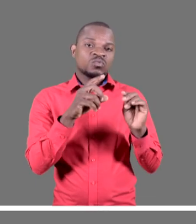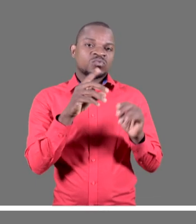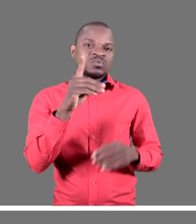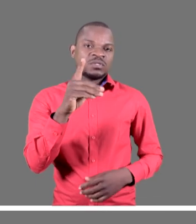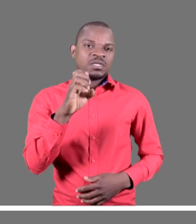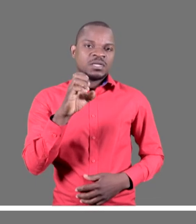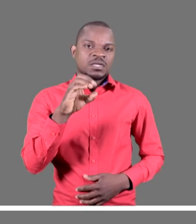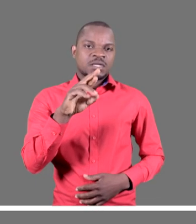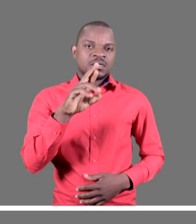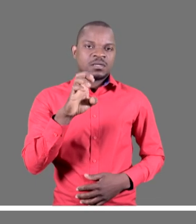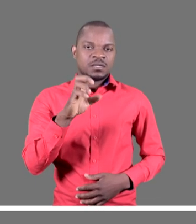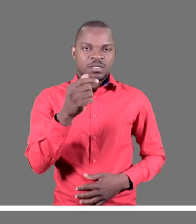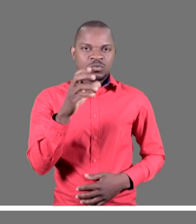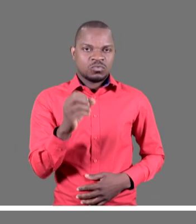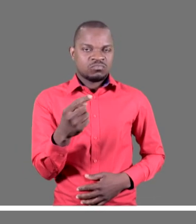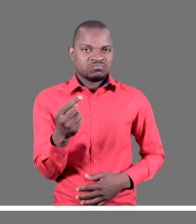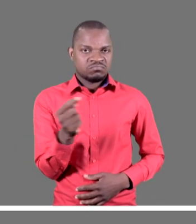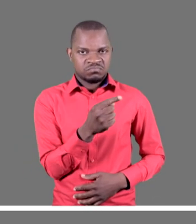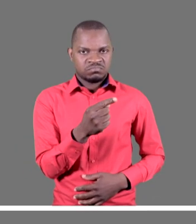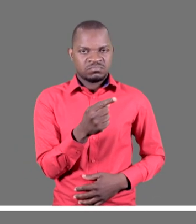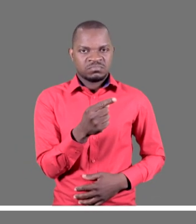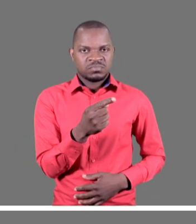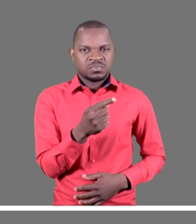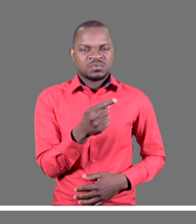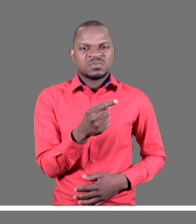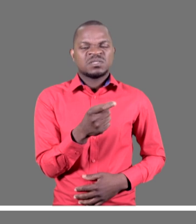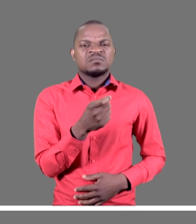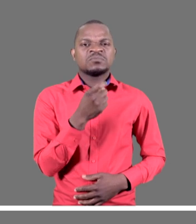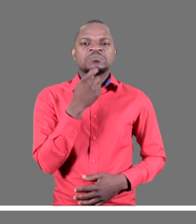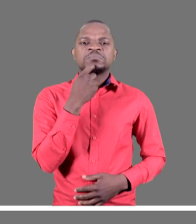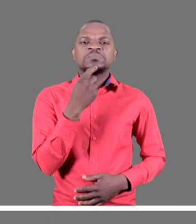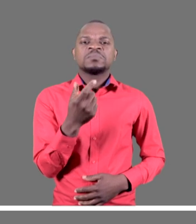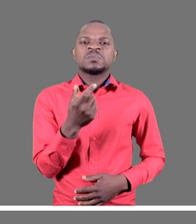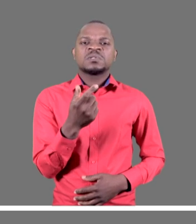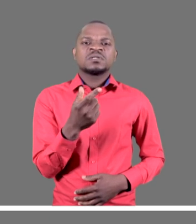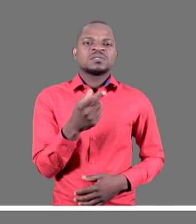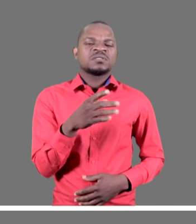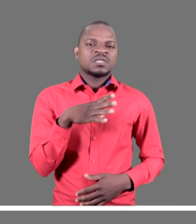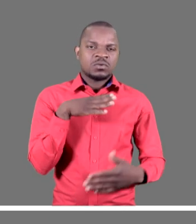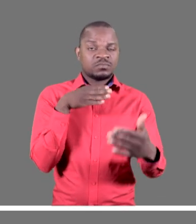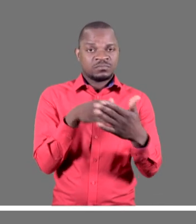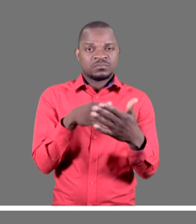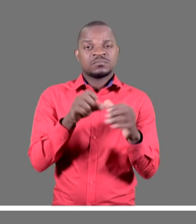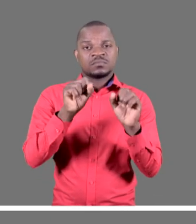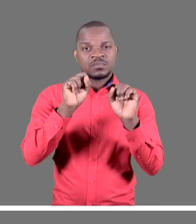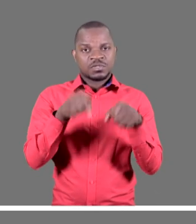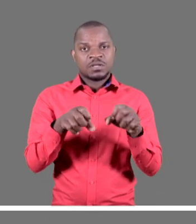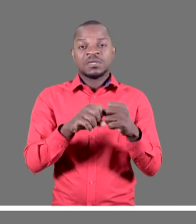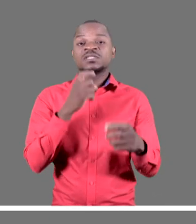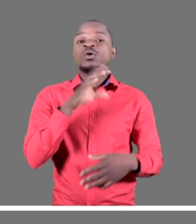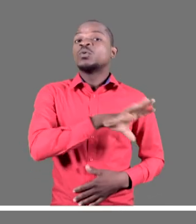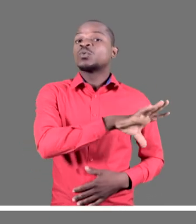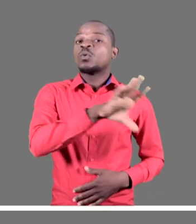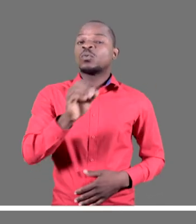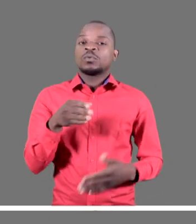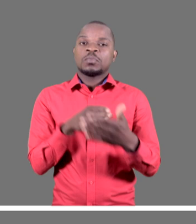-2008 é um decreto que não quebra grande parte das barreiras. Por quê?